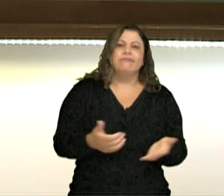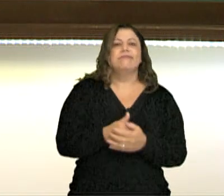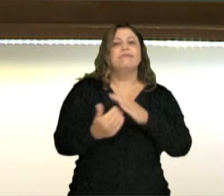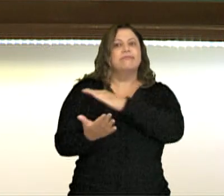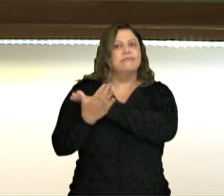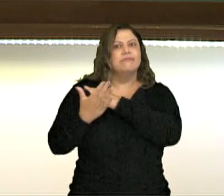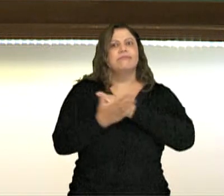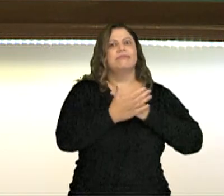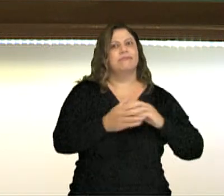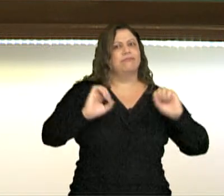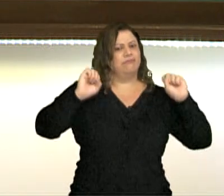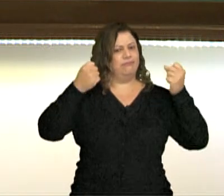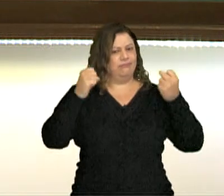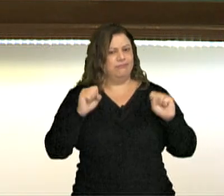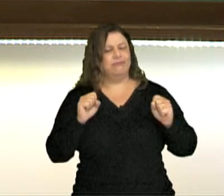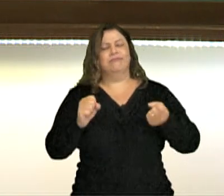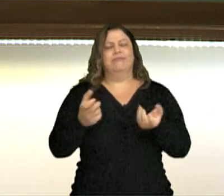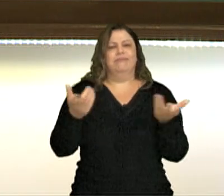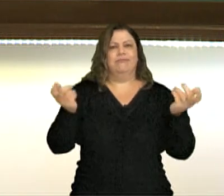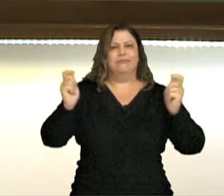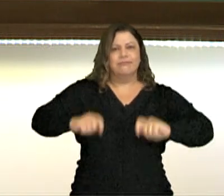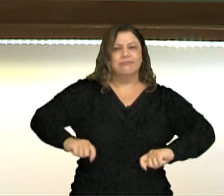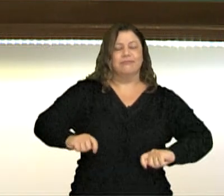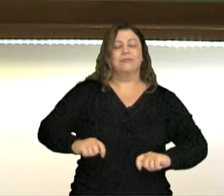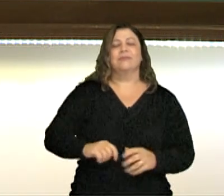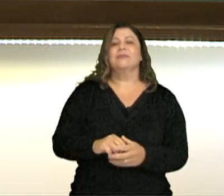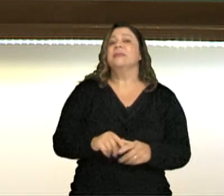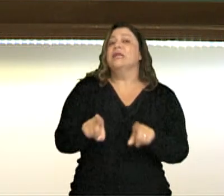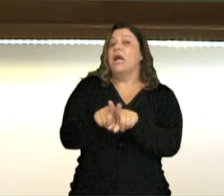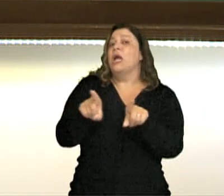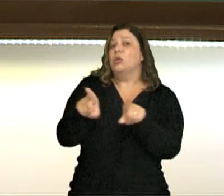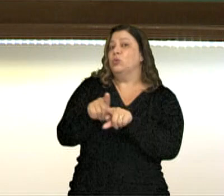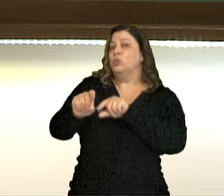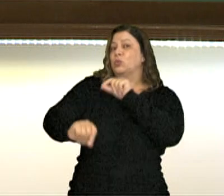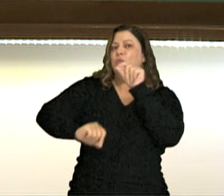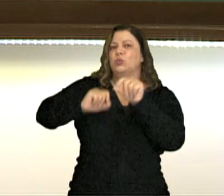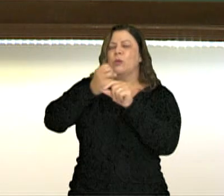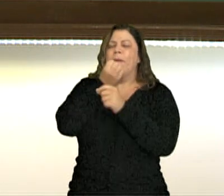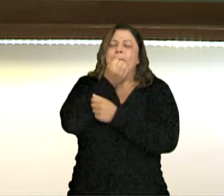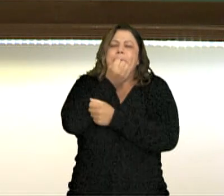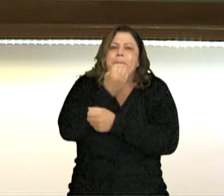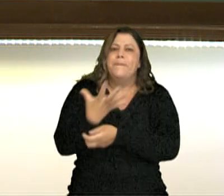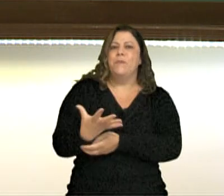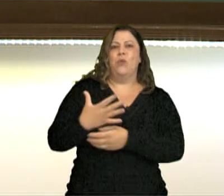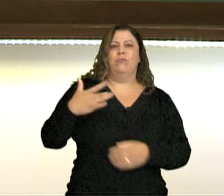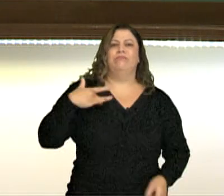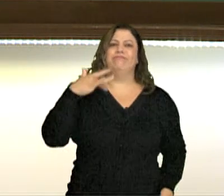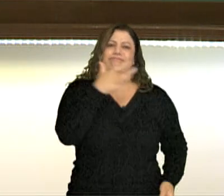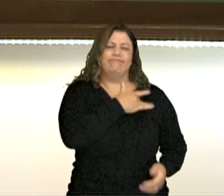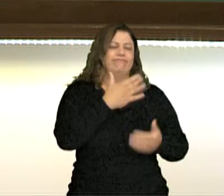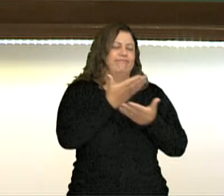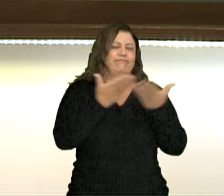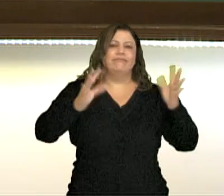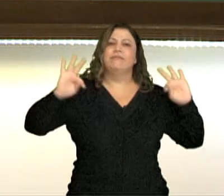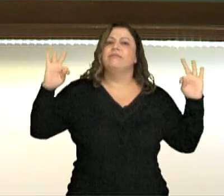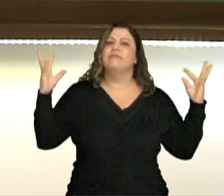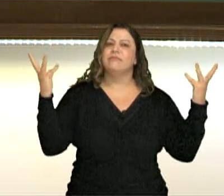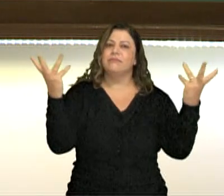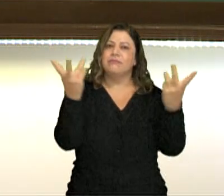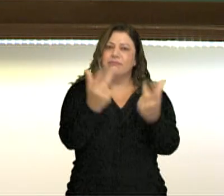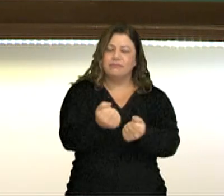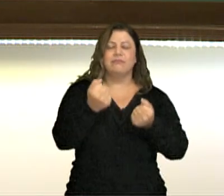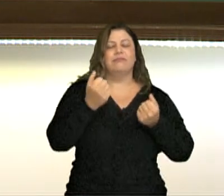para você ficar menos estressado e isso torna um bem-estar geral. Você começa por você,